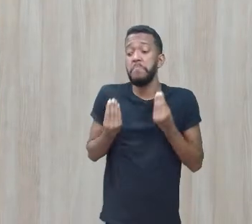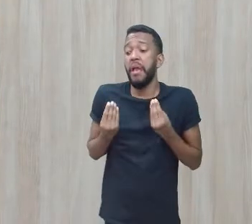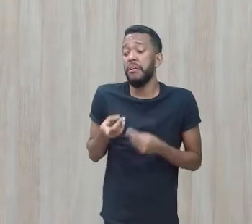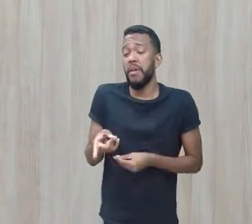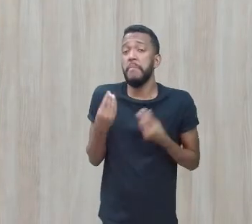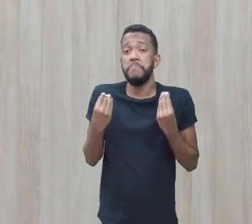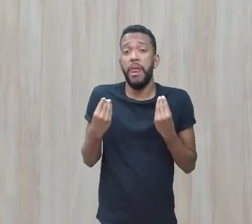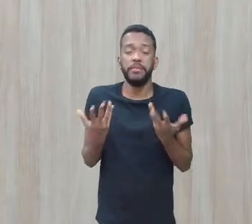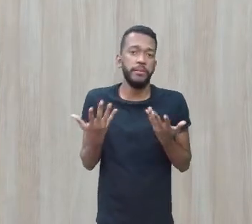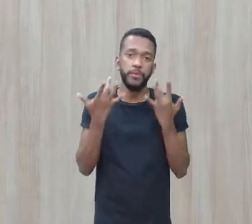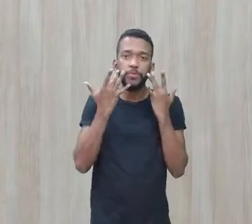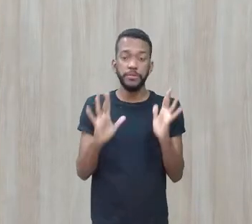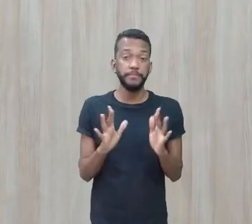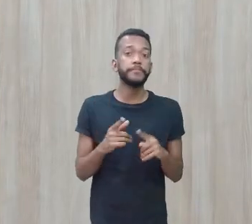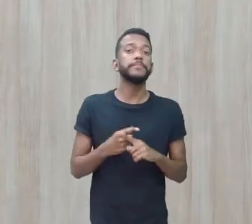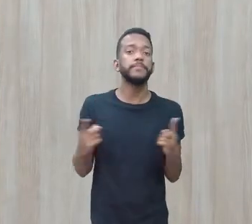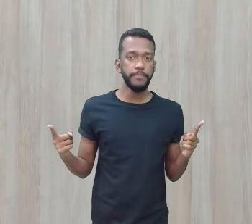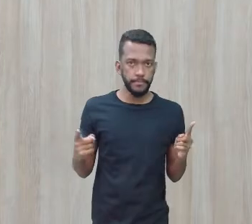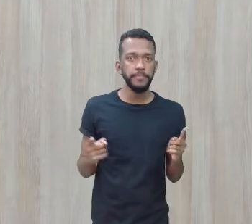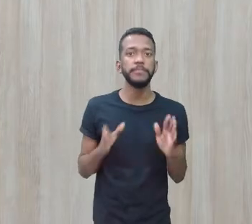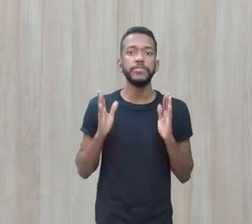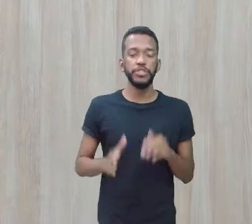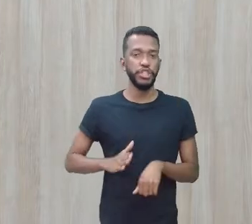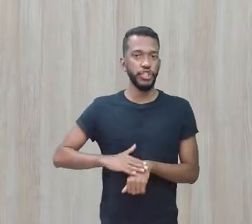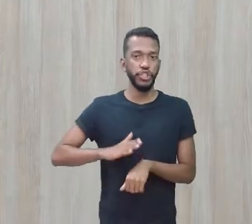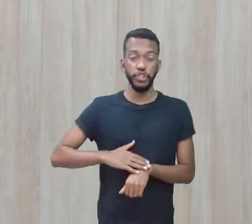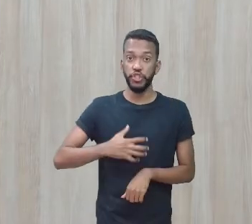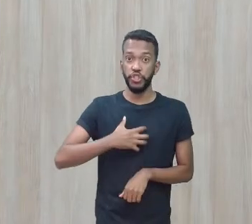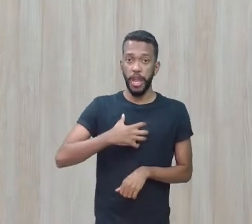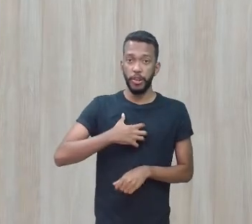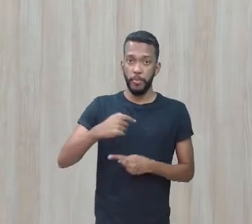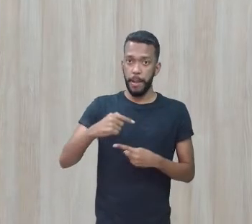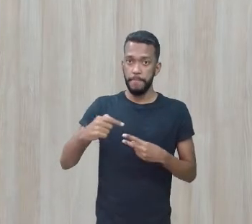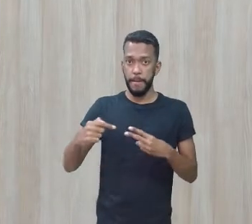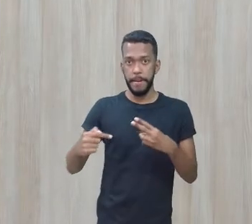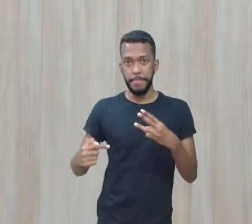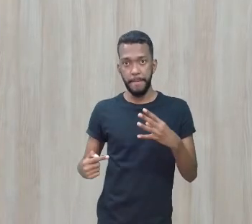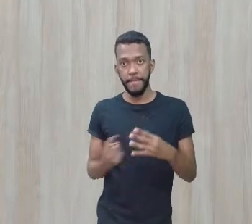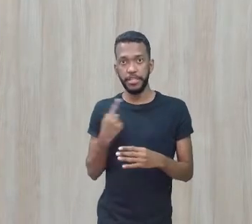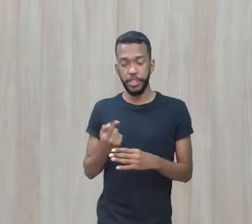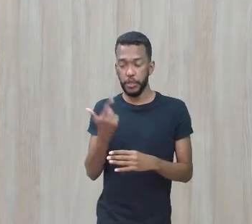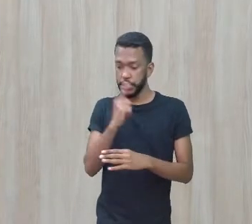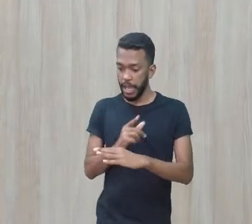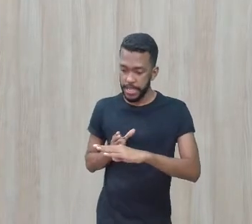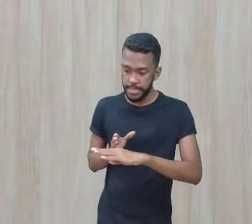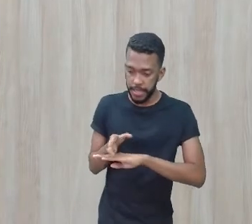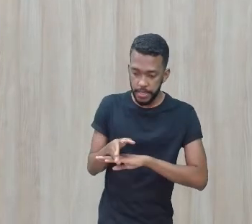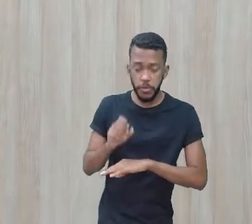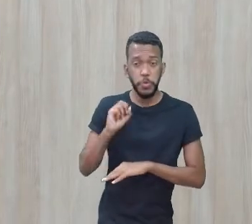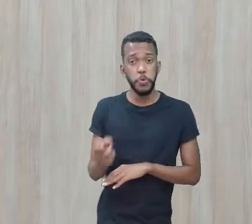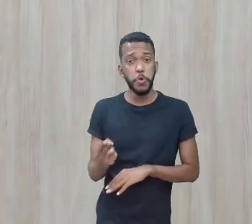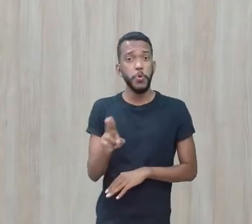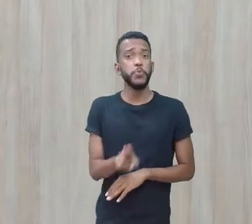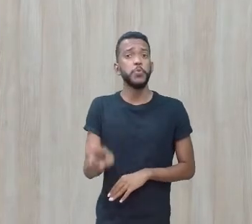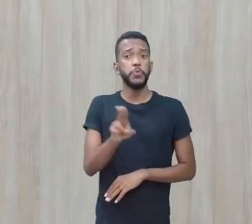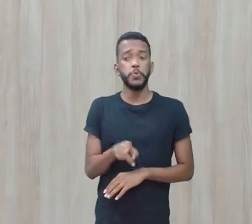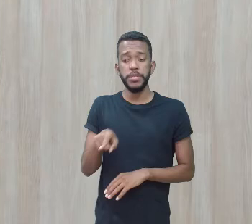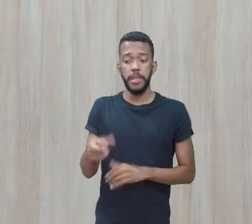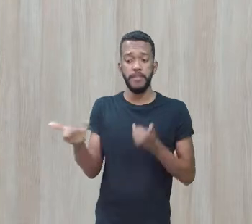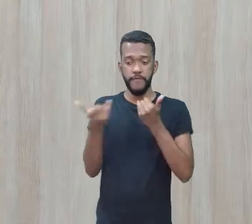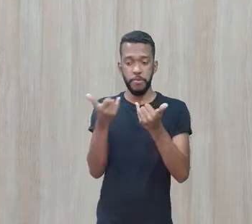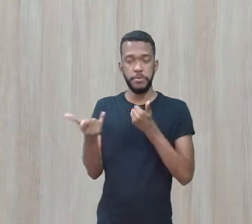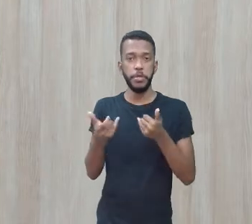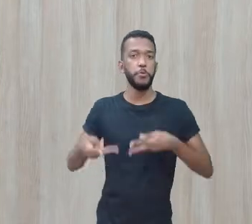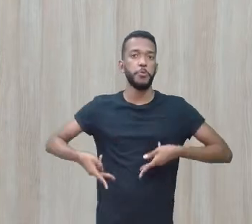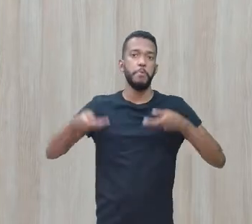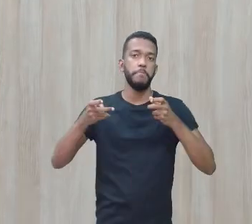vida. Mas, de muitas maneiras, a gente tem acesso ou a gente utiliza daquela informação sem nem perceber.